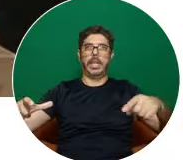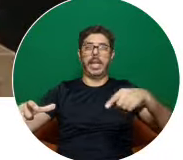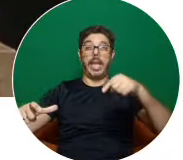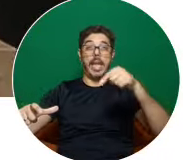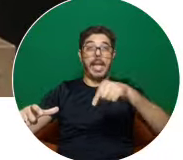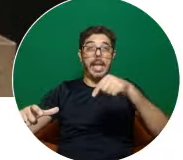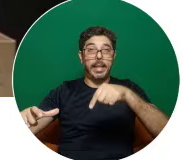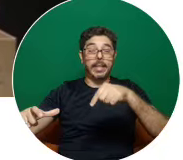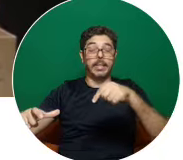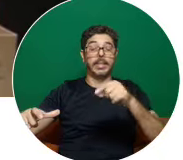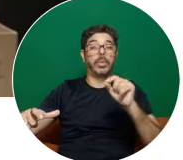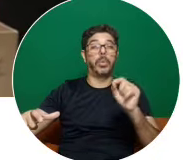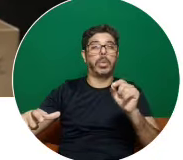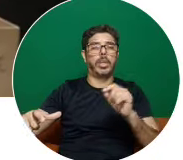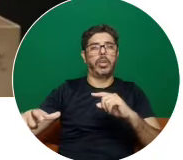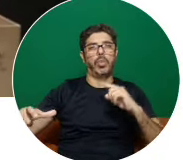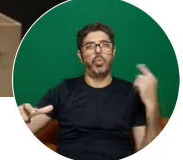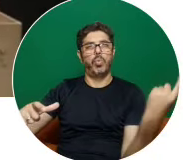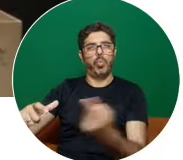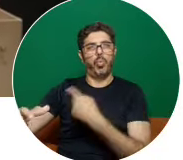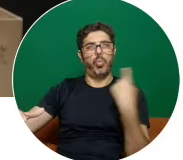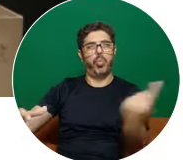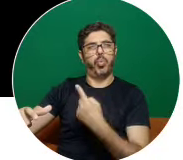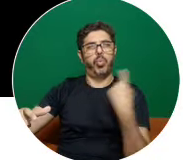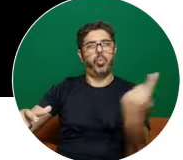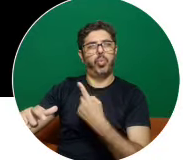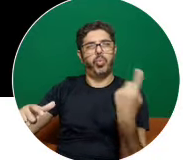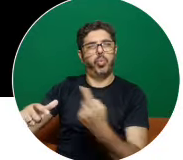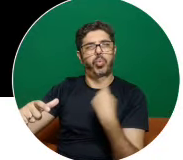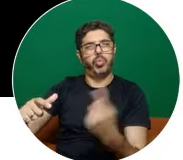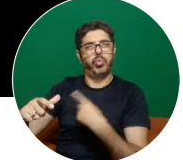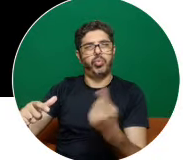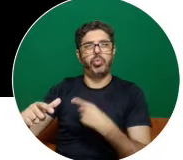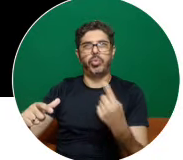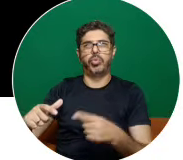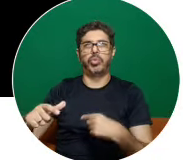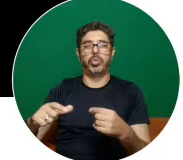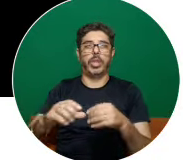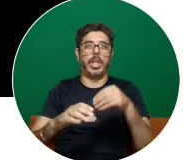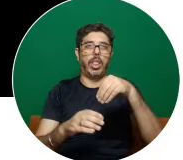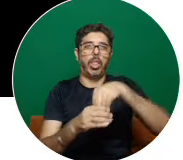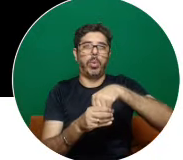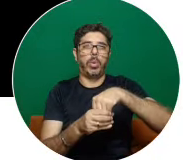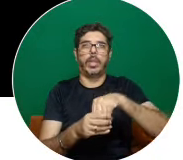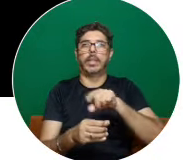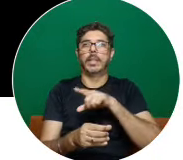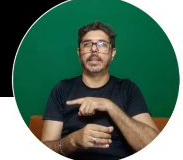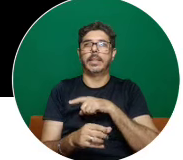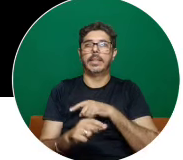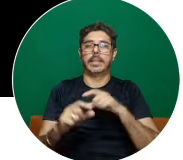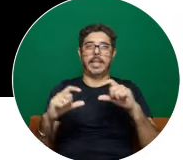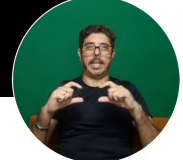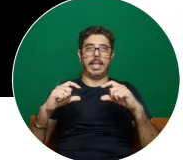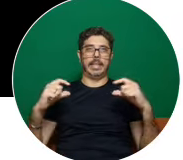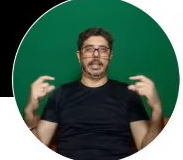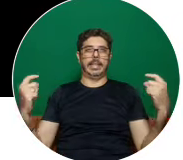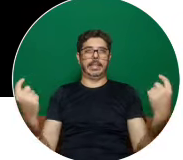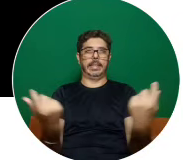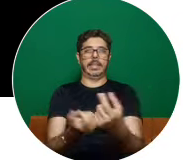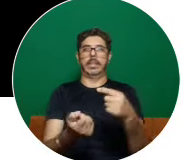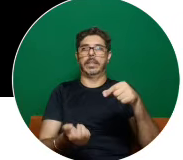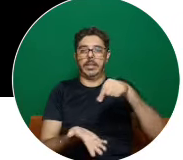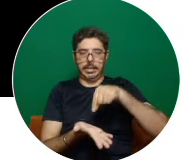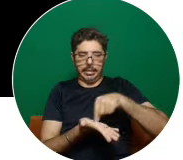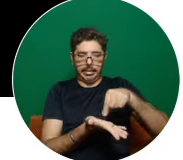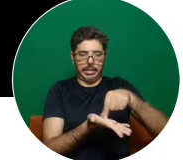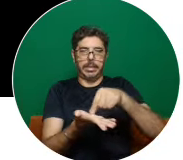máquina é usada em experimentos de fusão nuclear controlada. Nela, um banco de capacitores carregados liberam mais de 1 milhão de